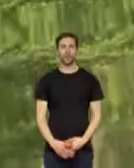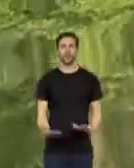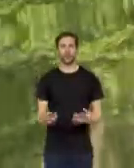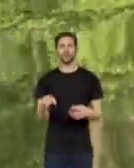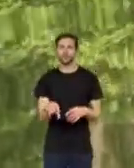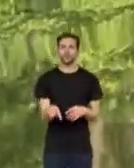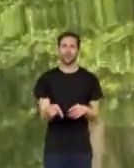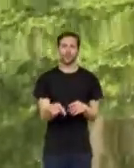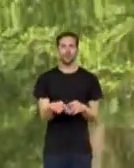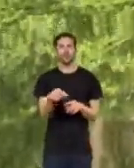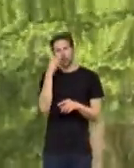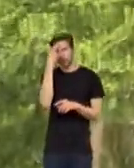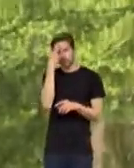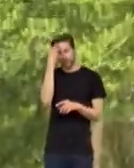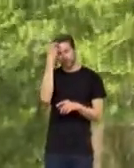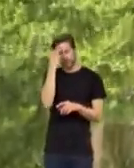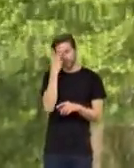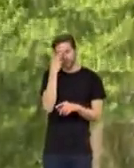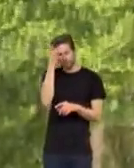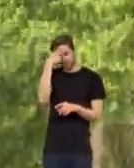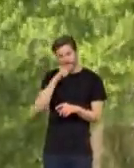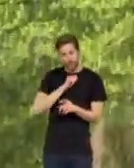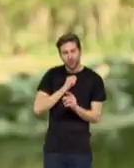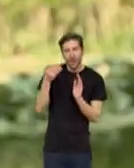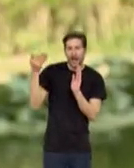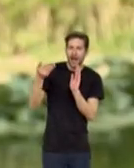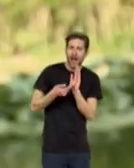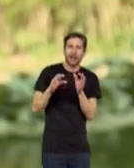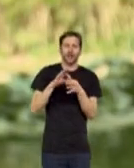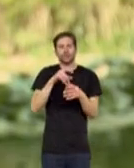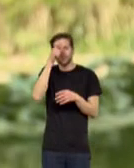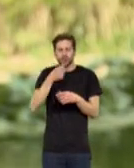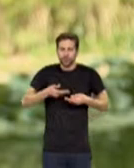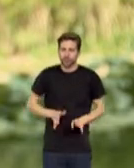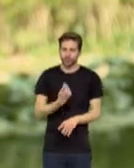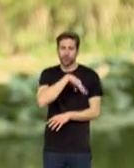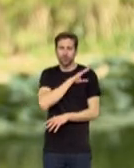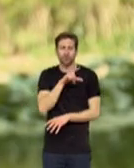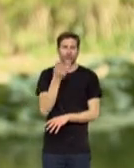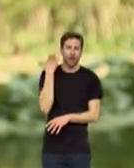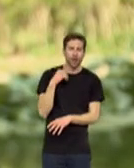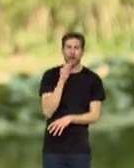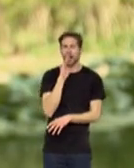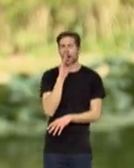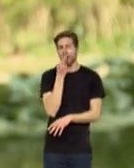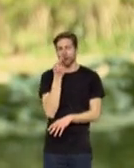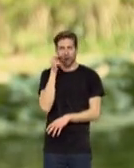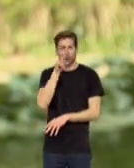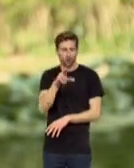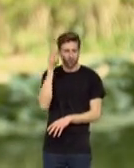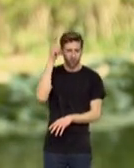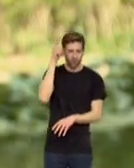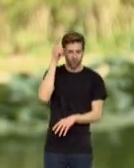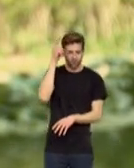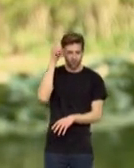Está de facto aqui também um pouco da minha história, não apenas enquanto cidadã de Coimbra, mas também enquanto aluna da licenciatura em